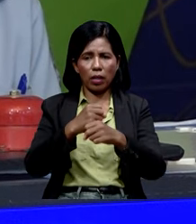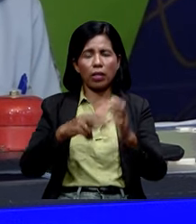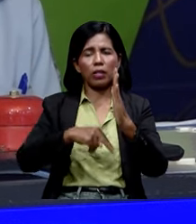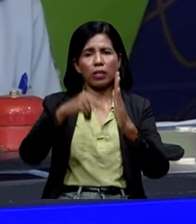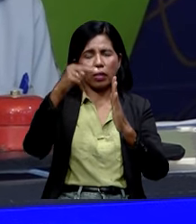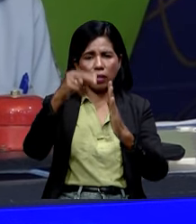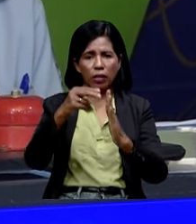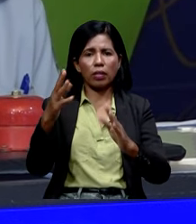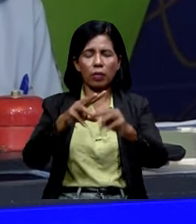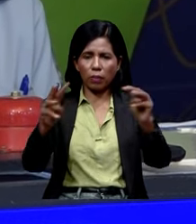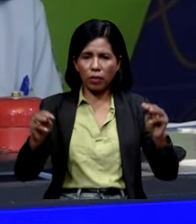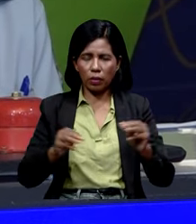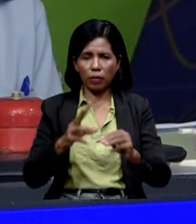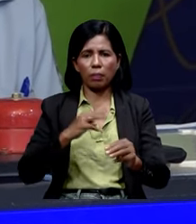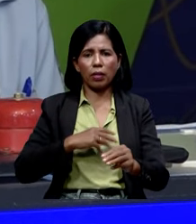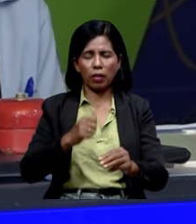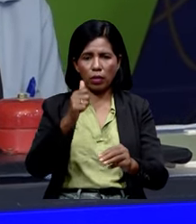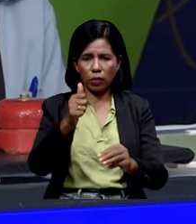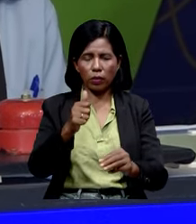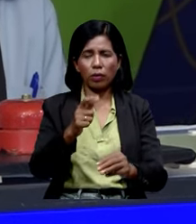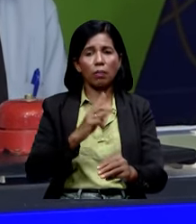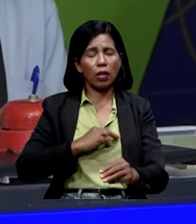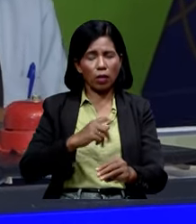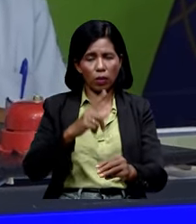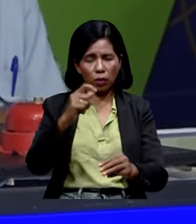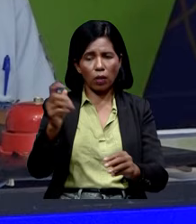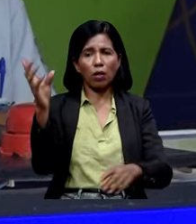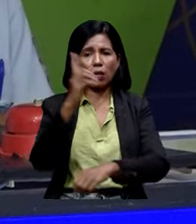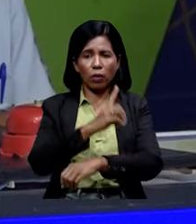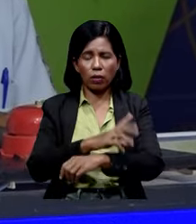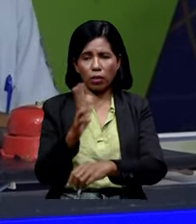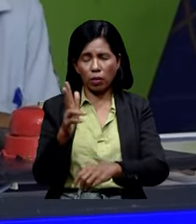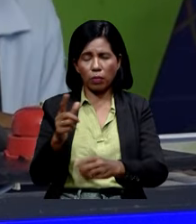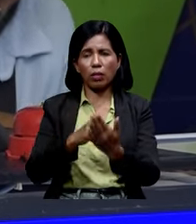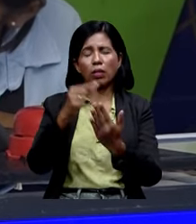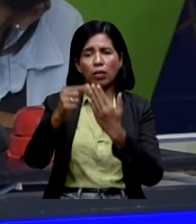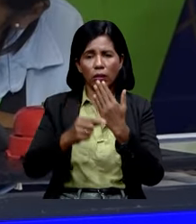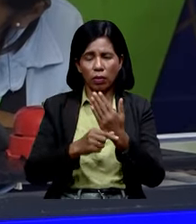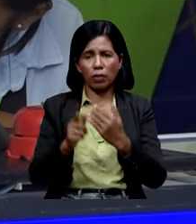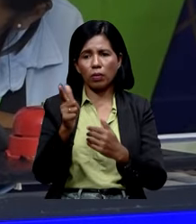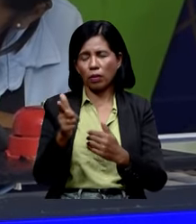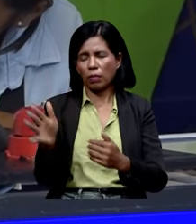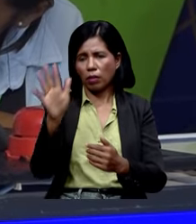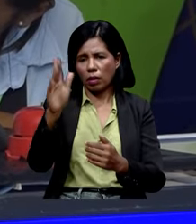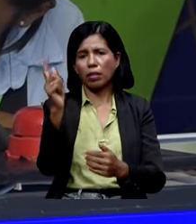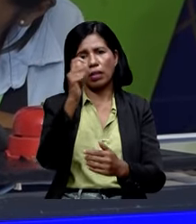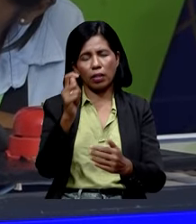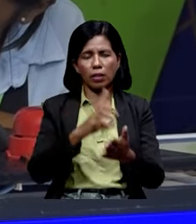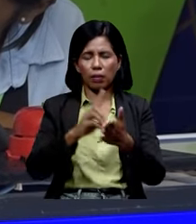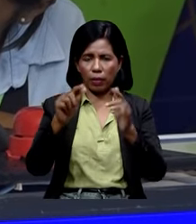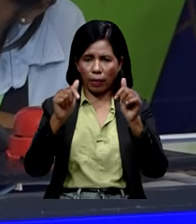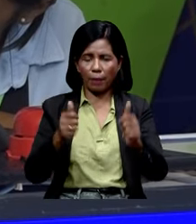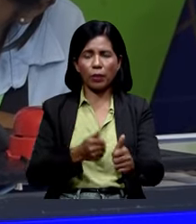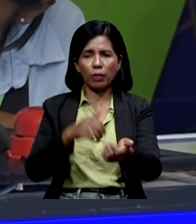regional e a município Manatutu, para comemoração, loron consulta popular, Badala Ronu Restin Lima, terça semana, né? Tu